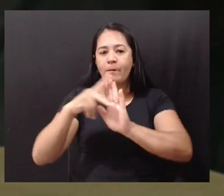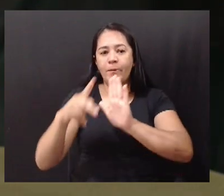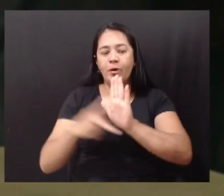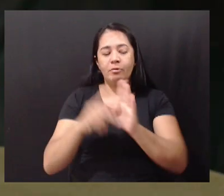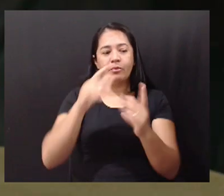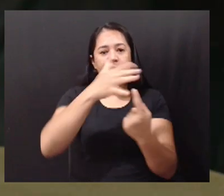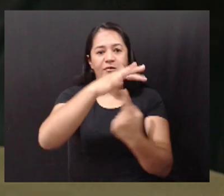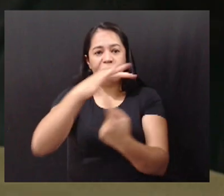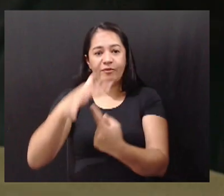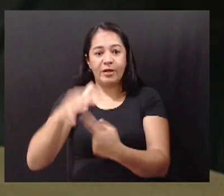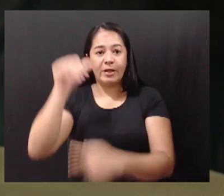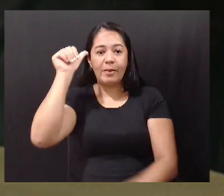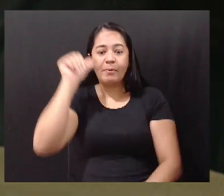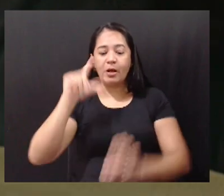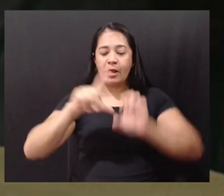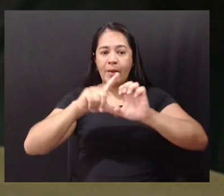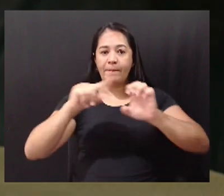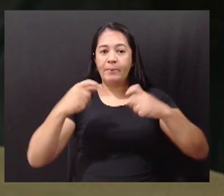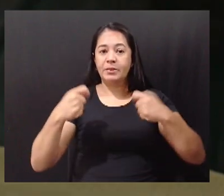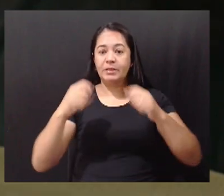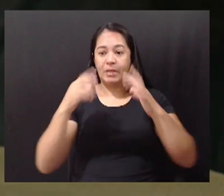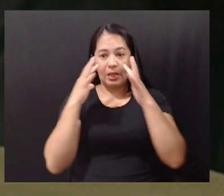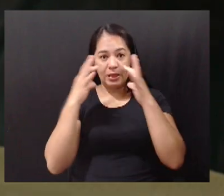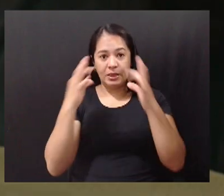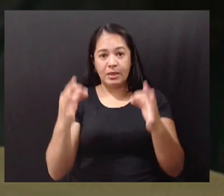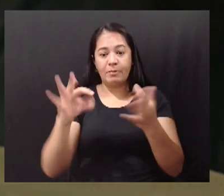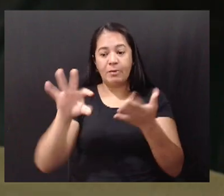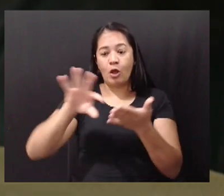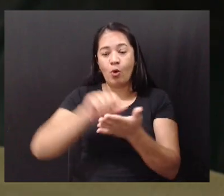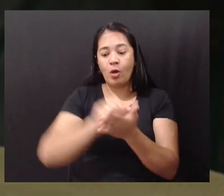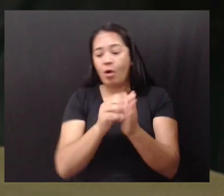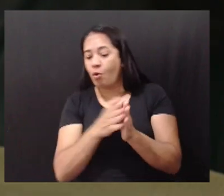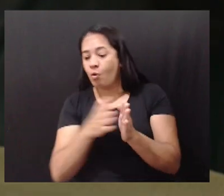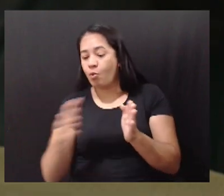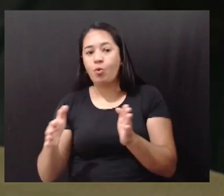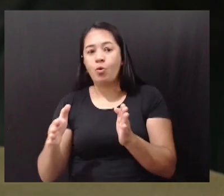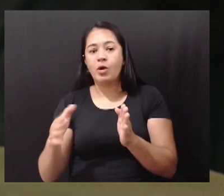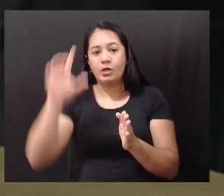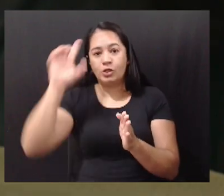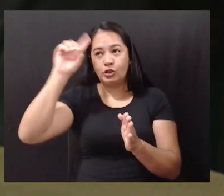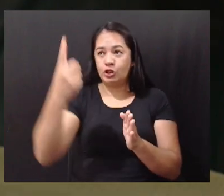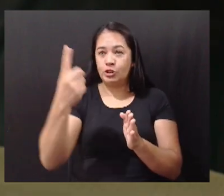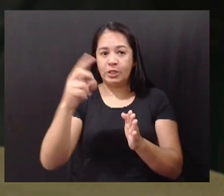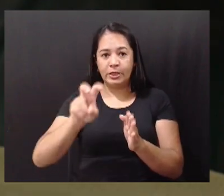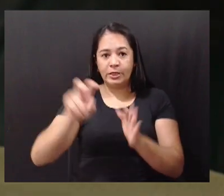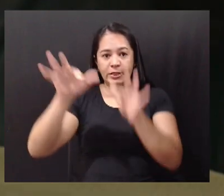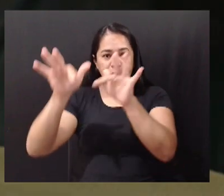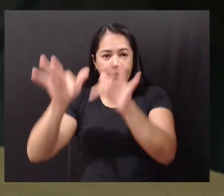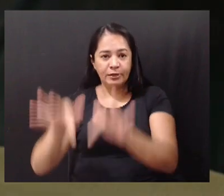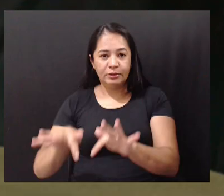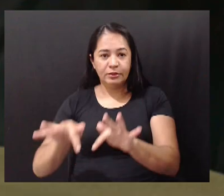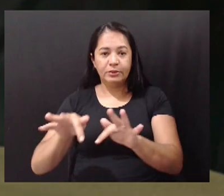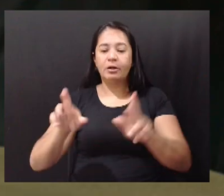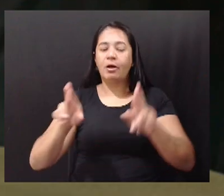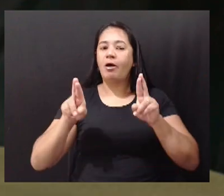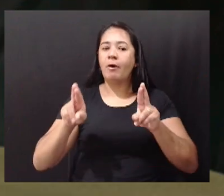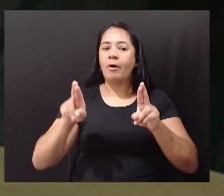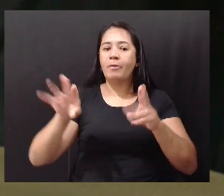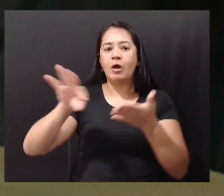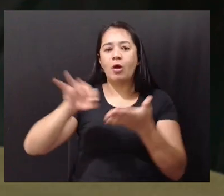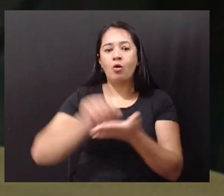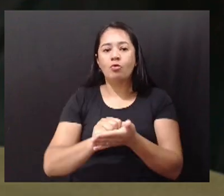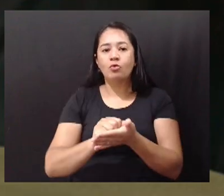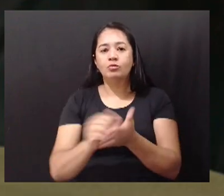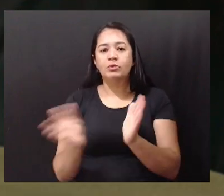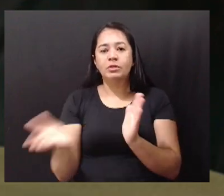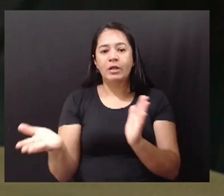ficar atentas. O prazo para recadastramento termina no dia 15, tá? A expectativa é atualizar o cadastro de 2.000